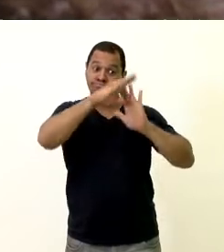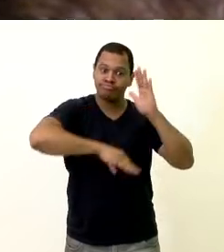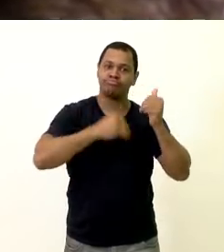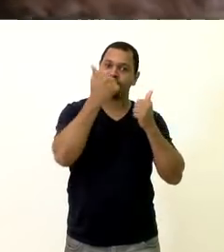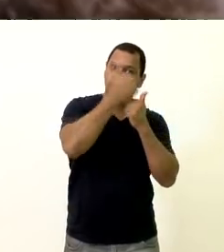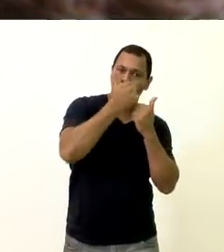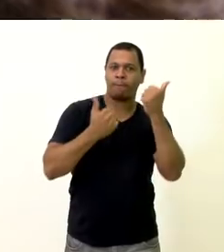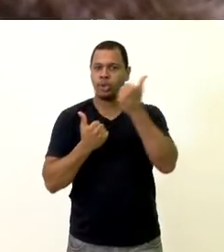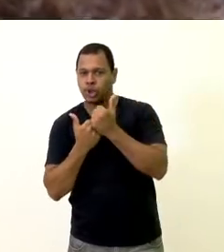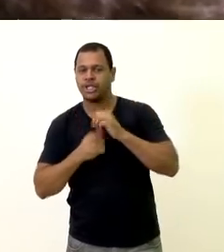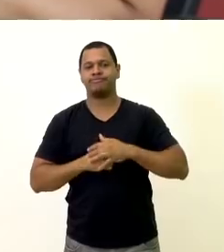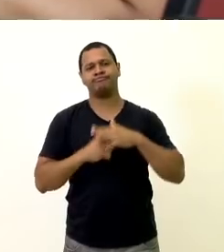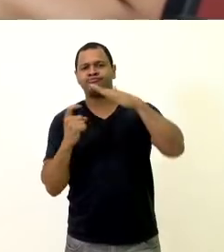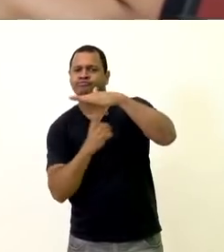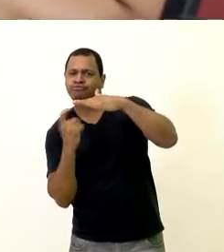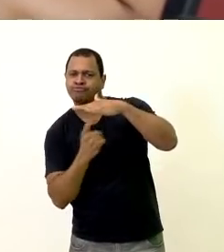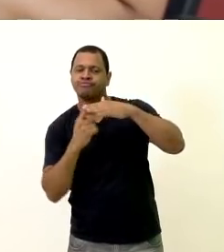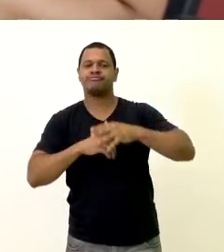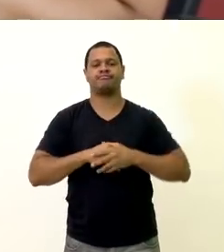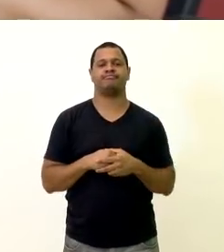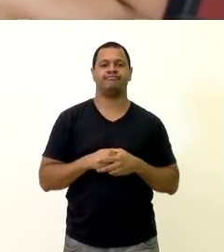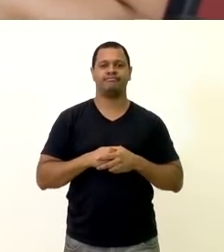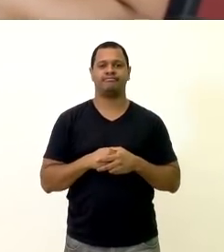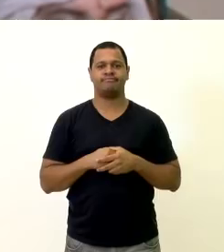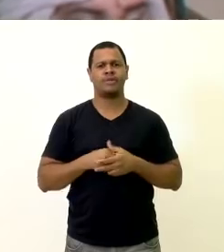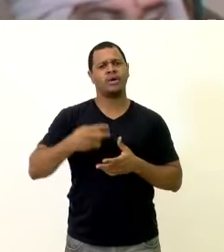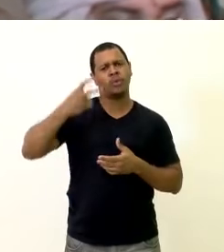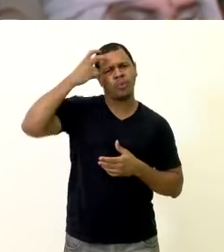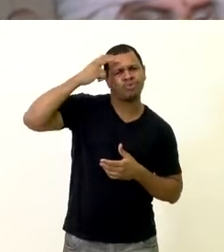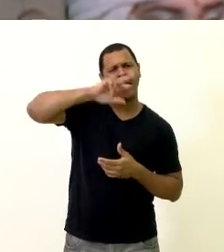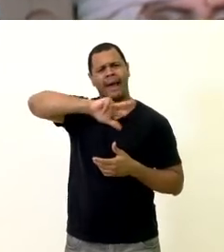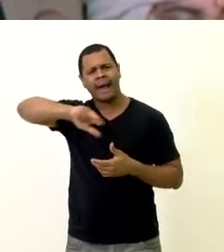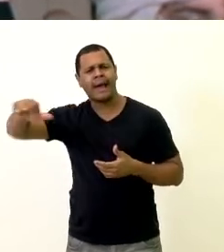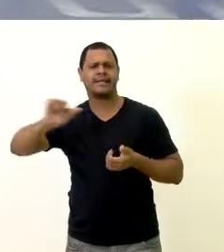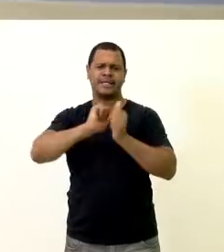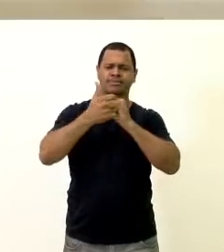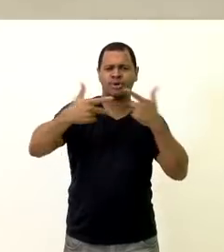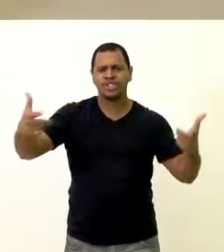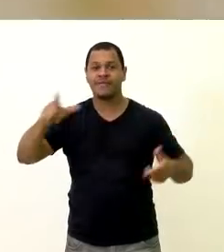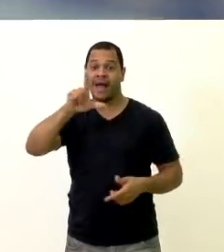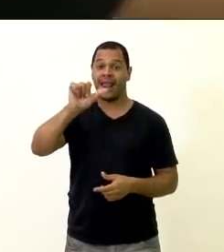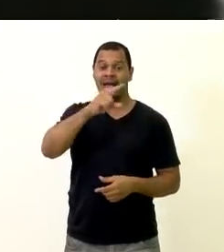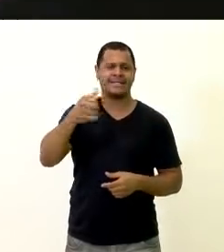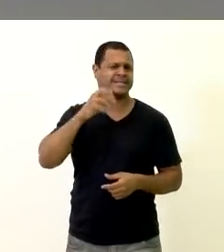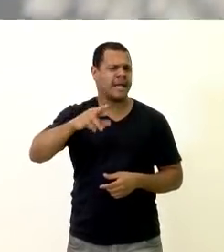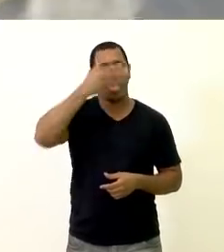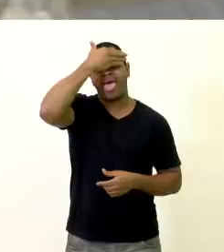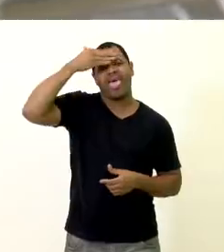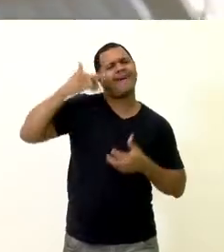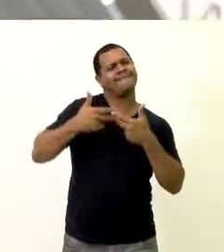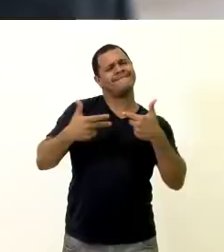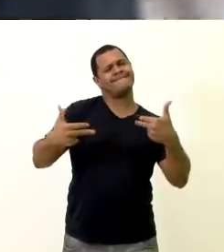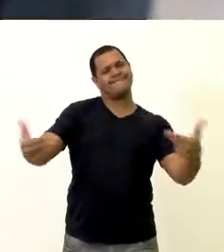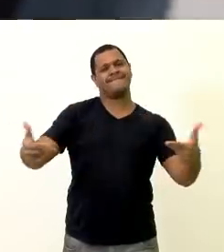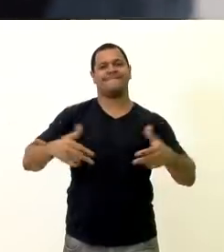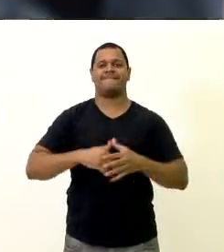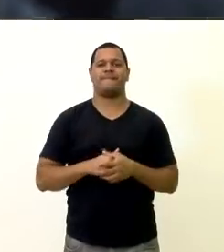de tutoria e monitoria, empresas juniores e ações culturais, esportivas e de lazer, entre